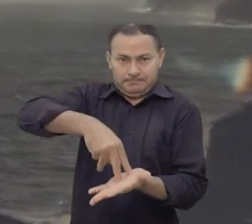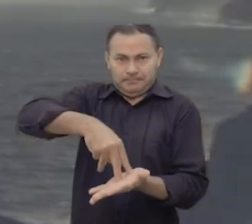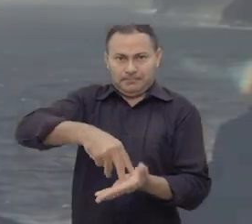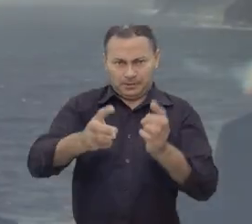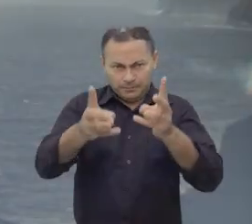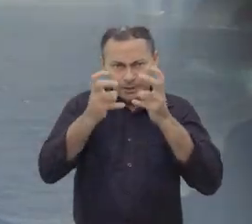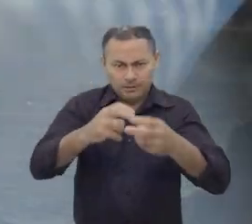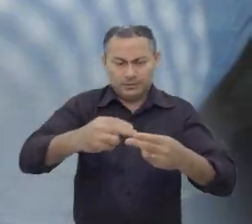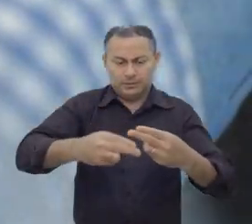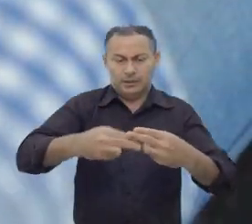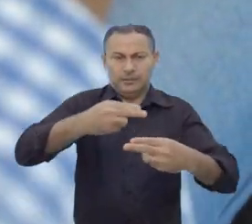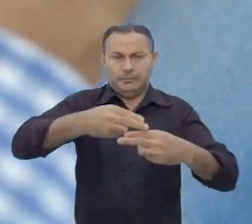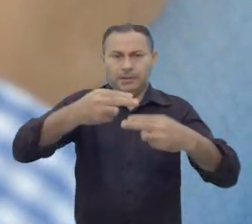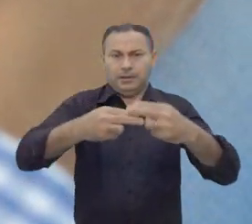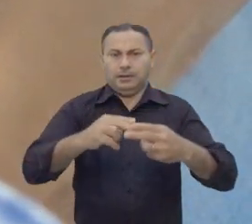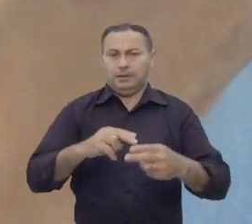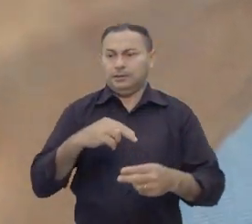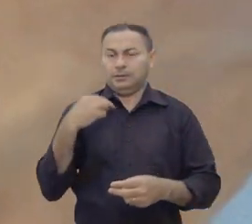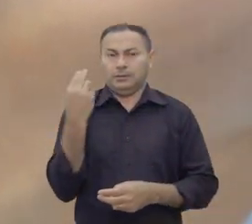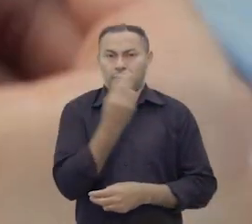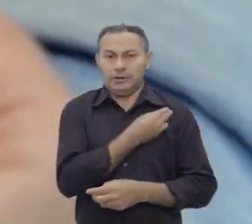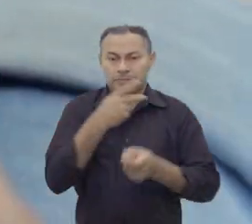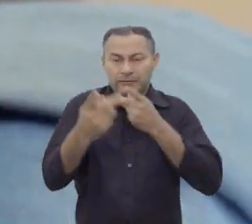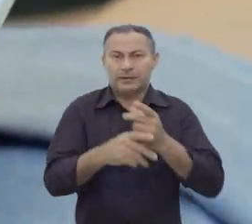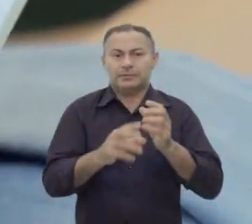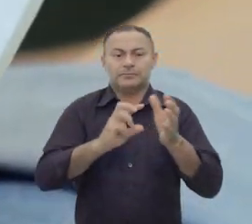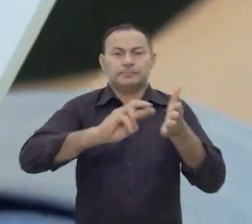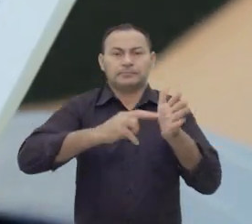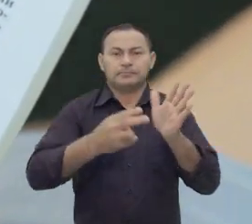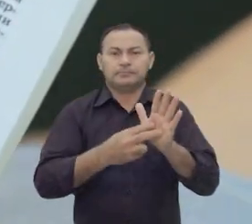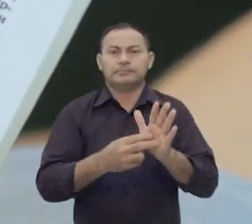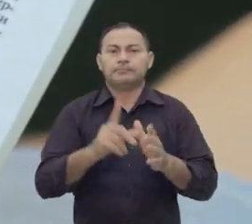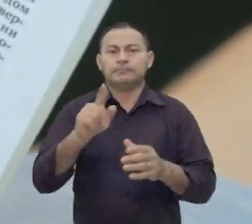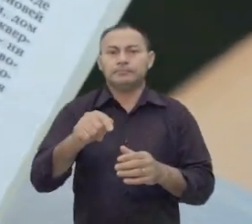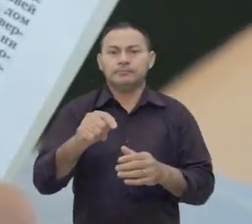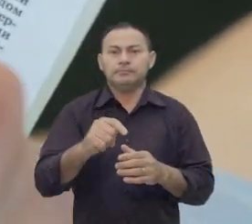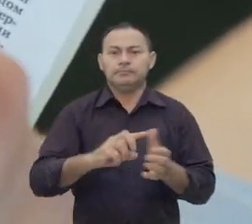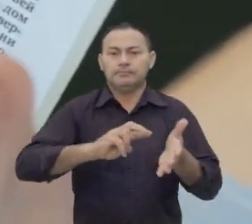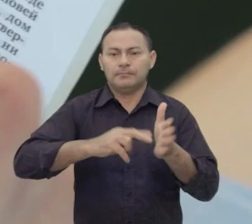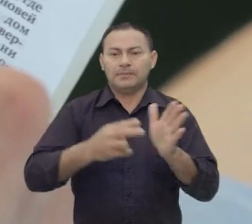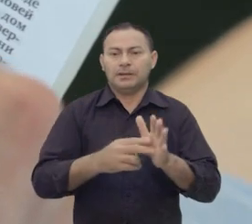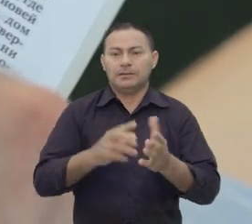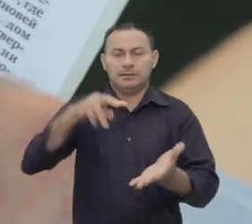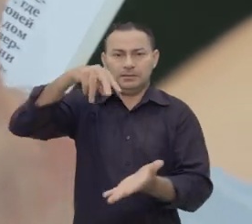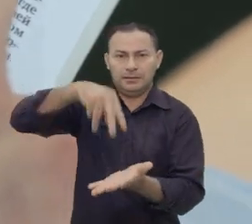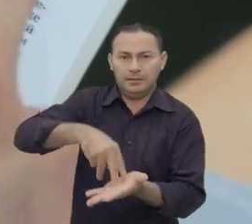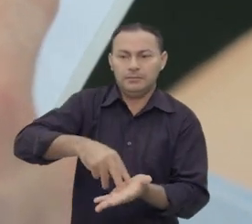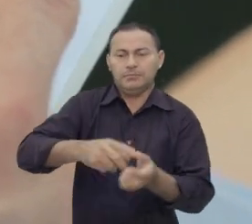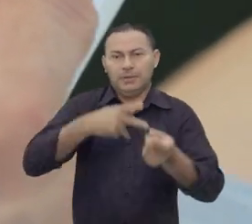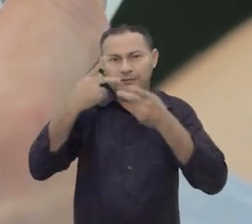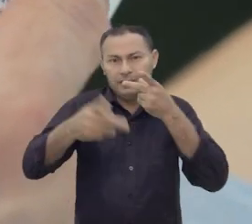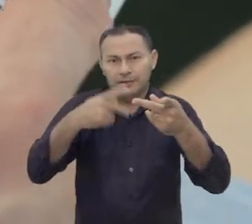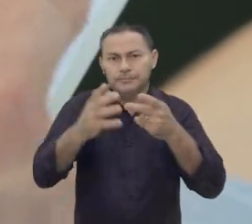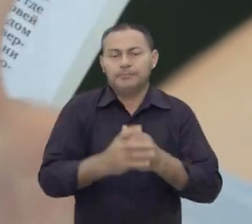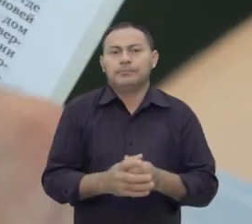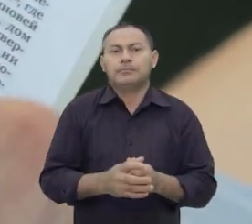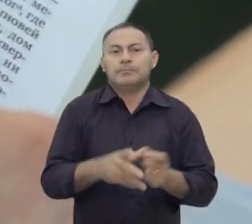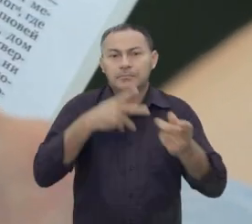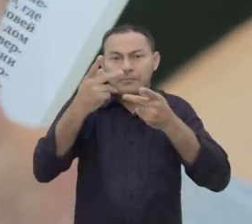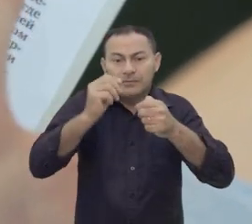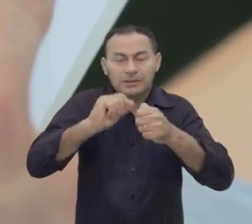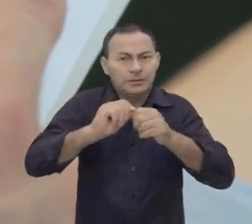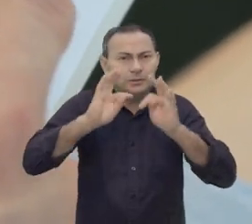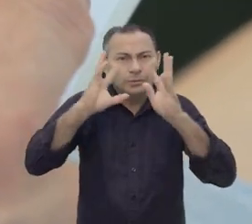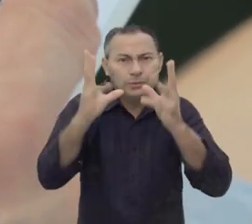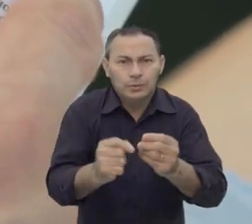dedicação. Observe que Neemias diz nós, quando descreve essa definição de dedicação, vamos dizer assim. Ele